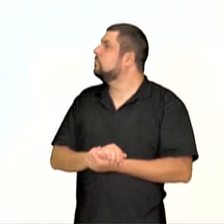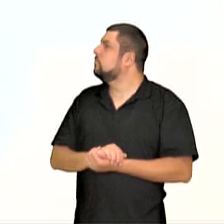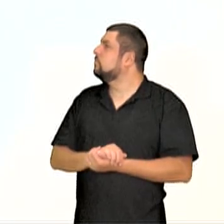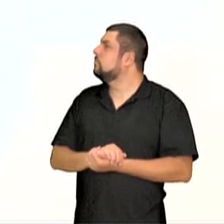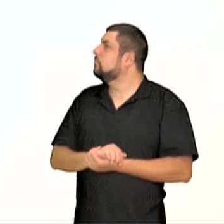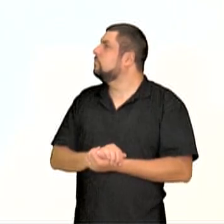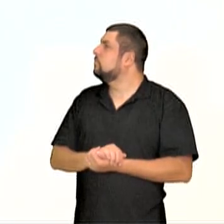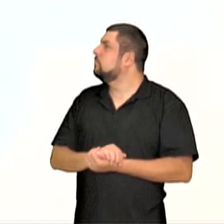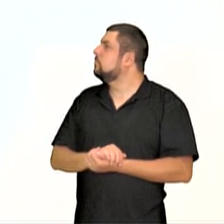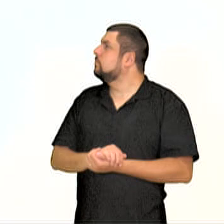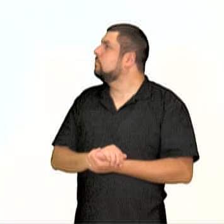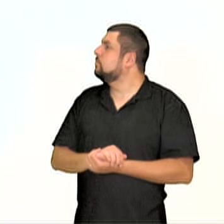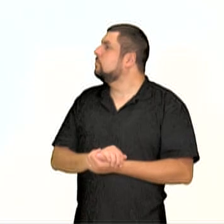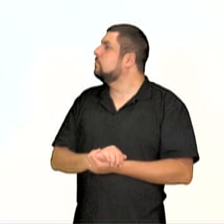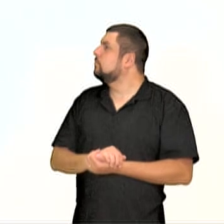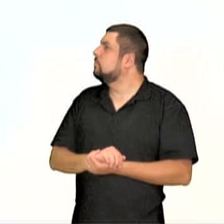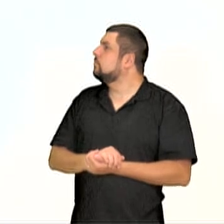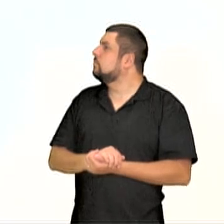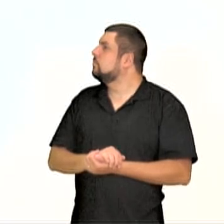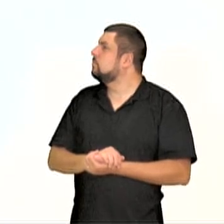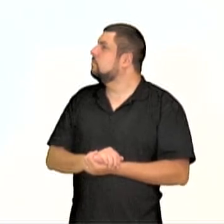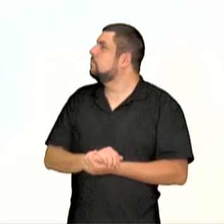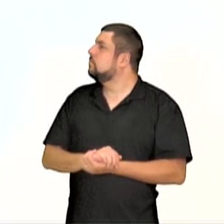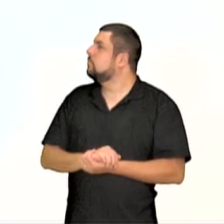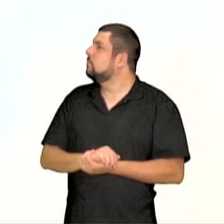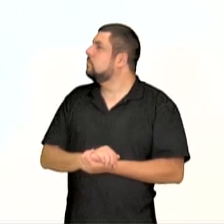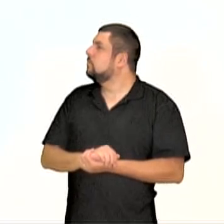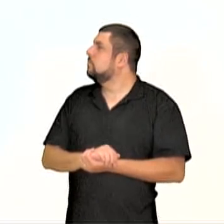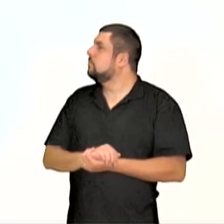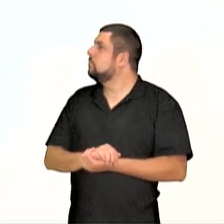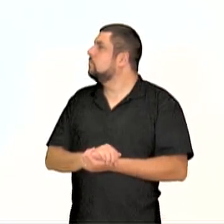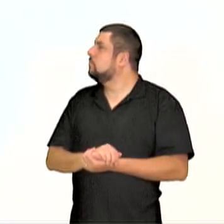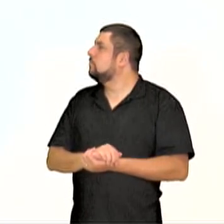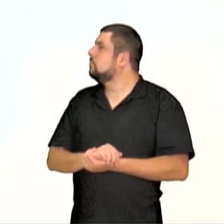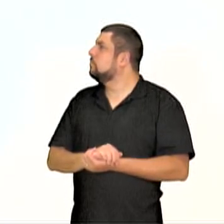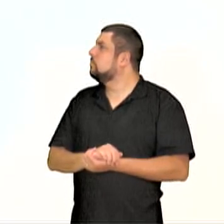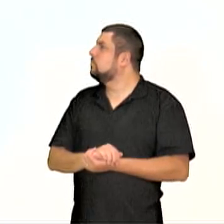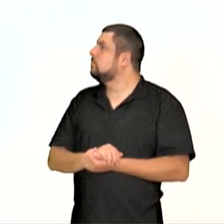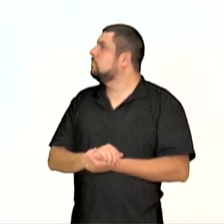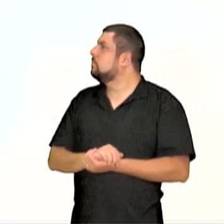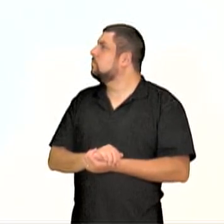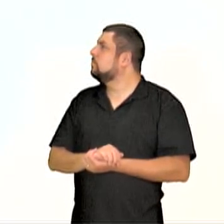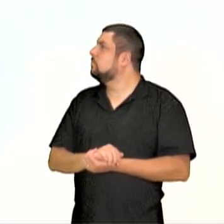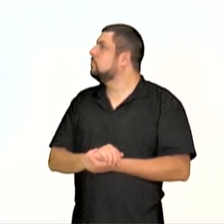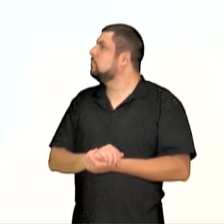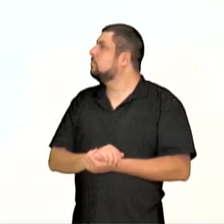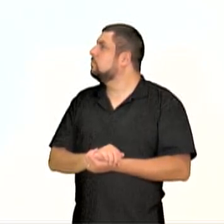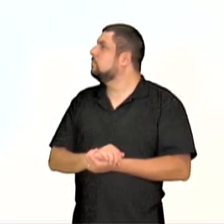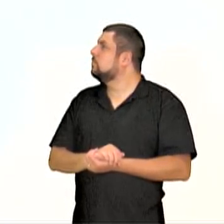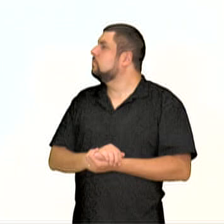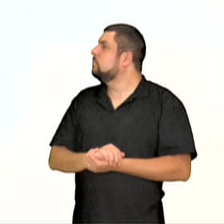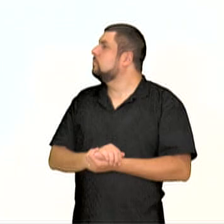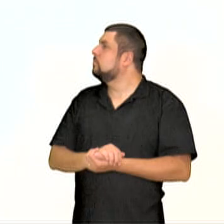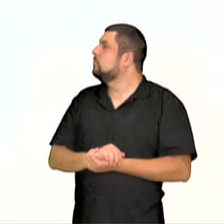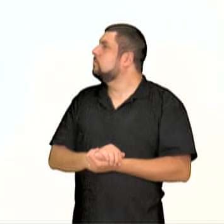E o locking, que é esse aqui em cima, que as meninas estão dançando lá.